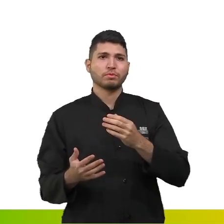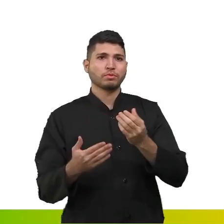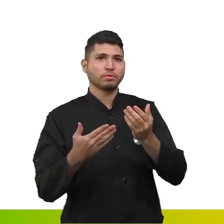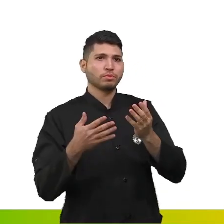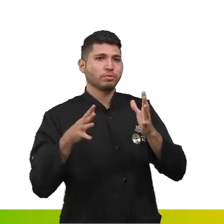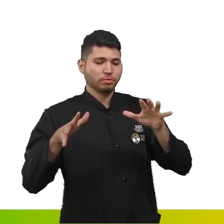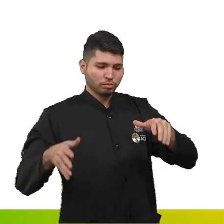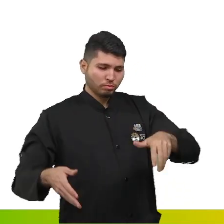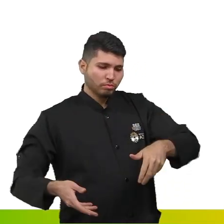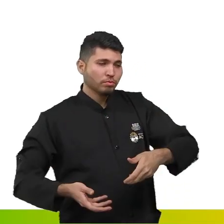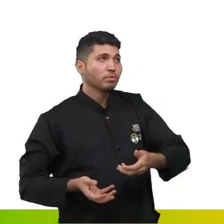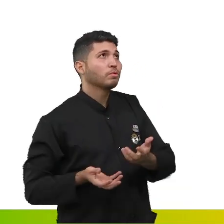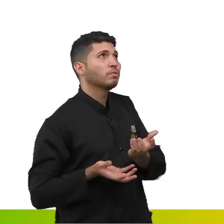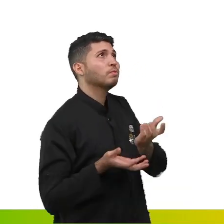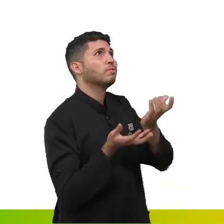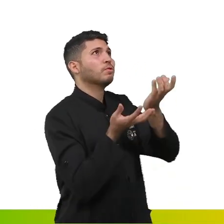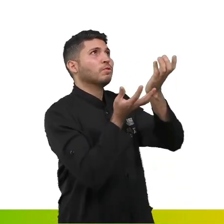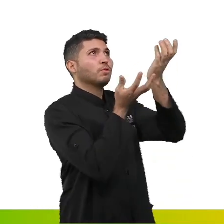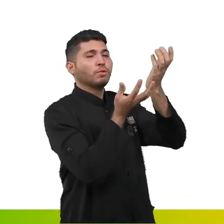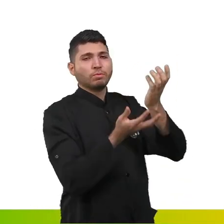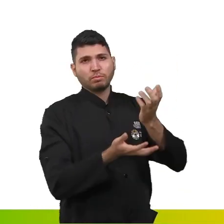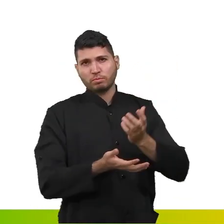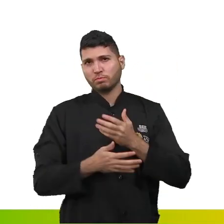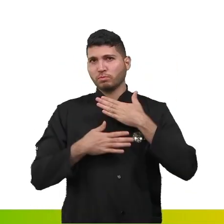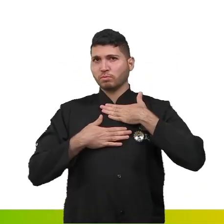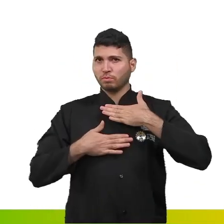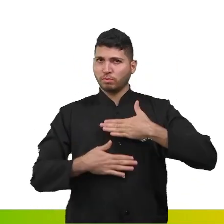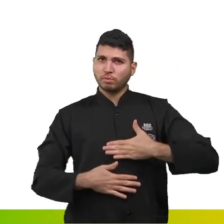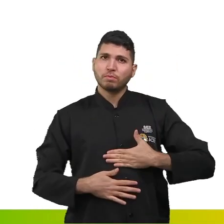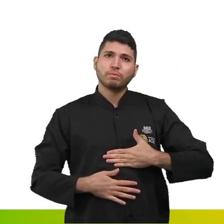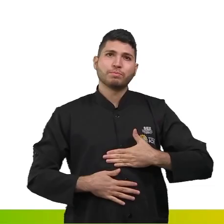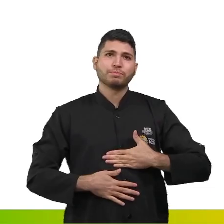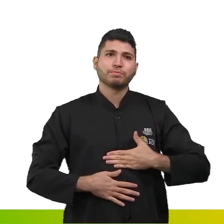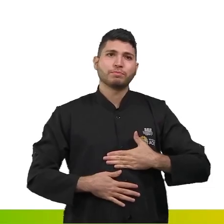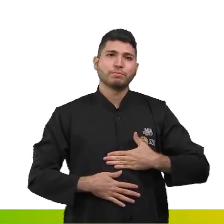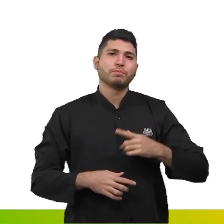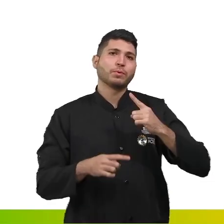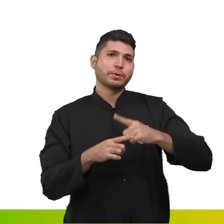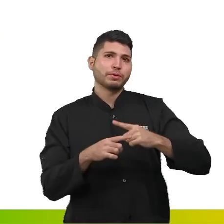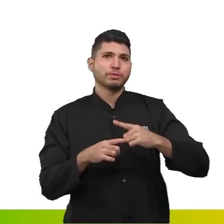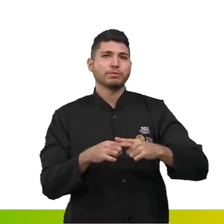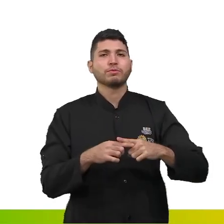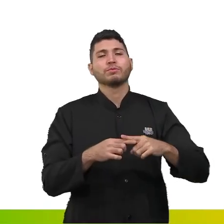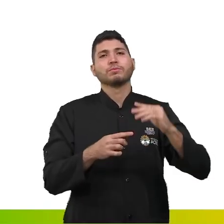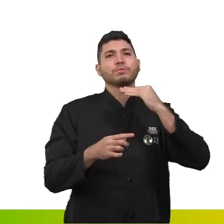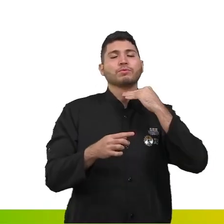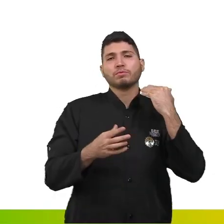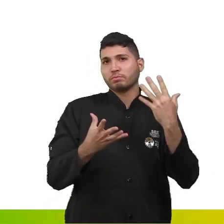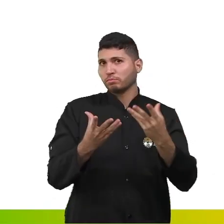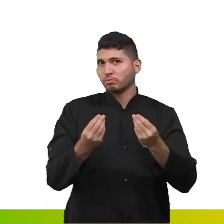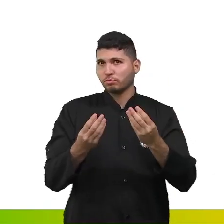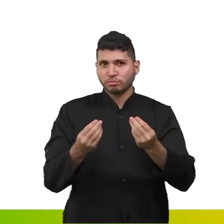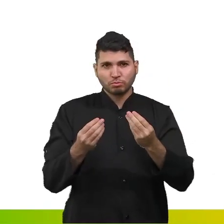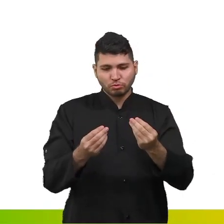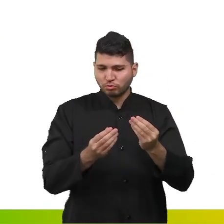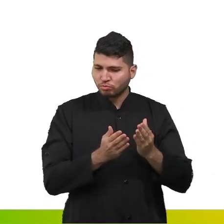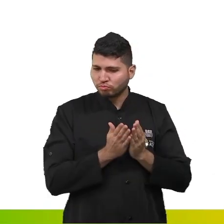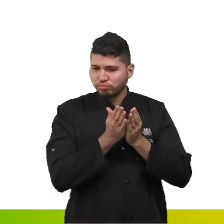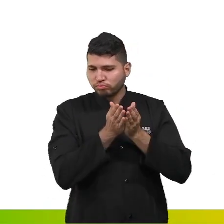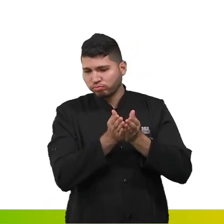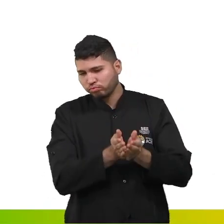escravizado do porão do navio, porque eles morriam muito durante a travessia. Estima-se que cerca de mais ou